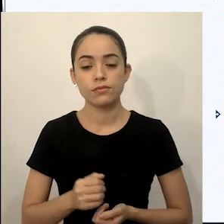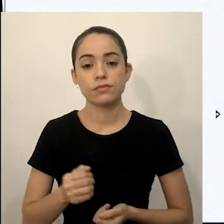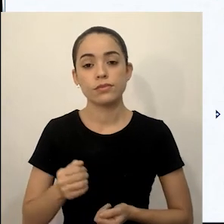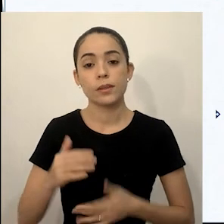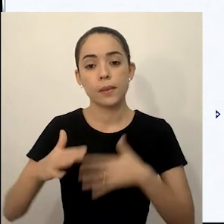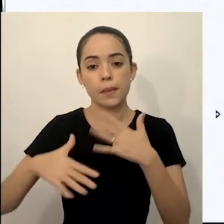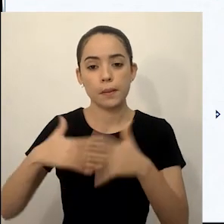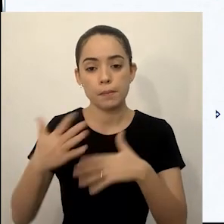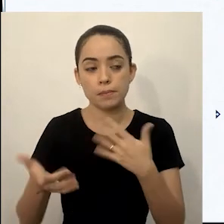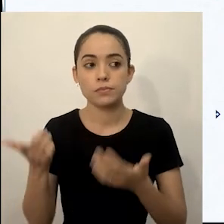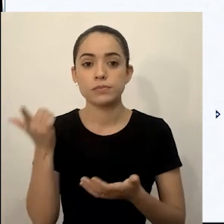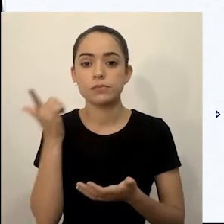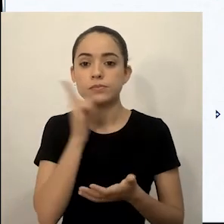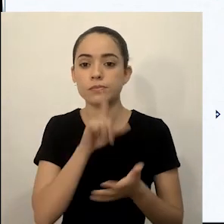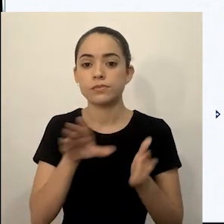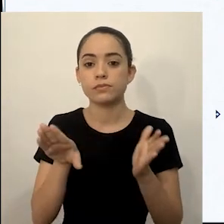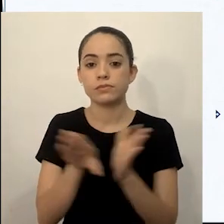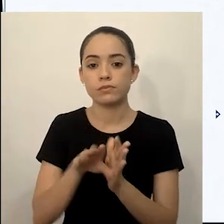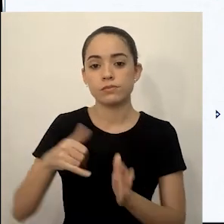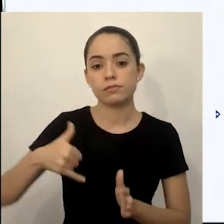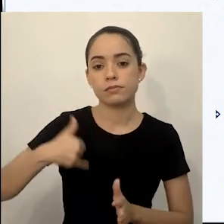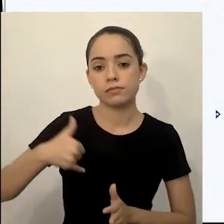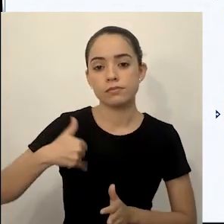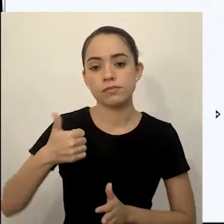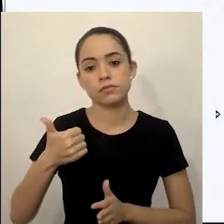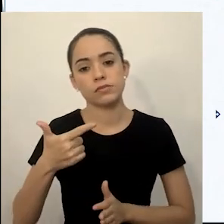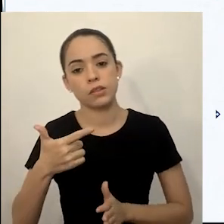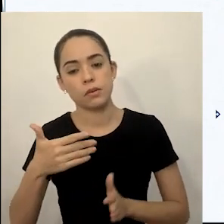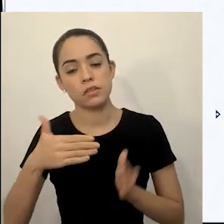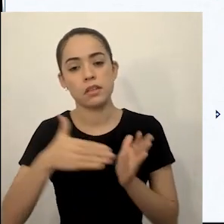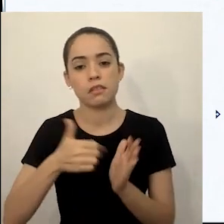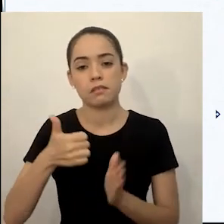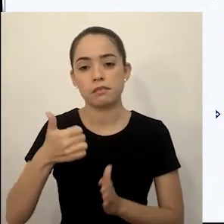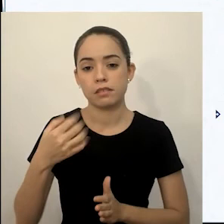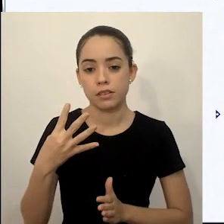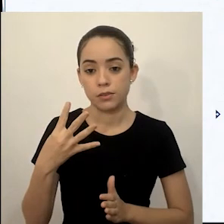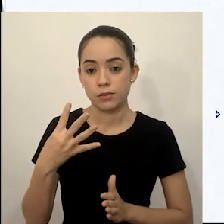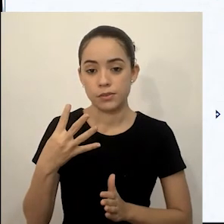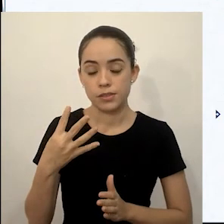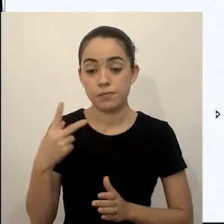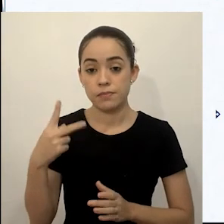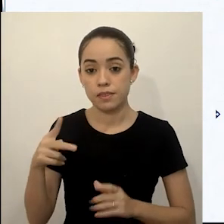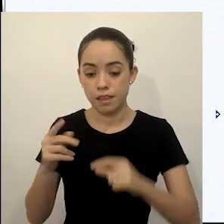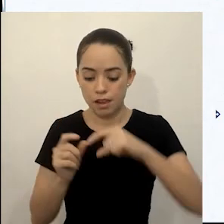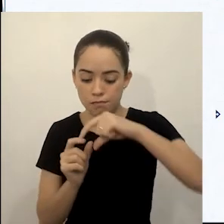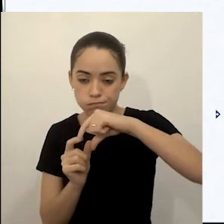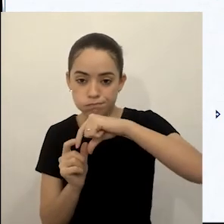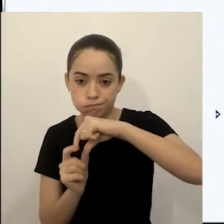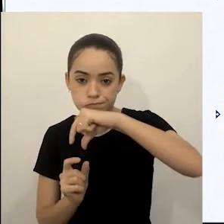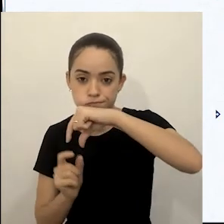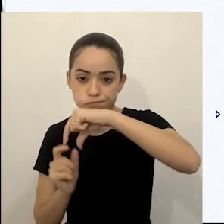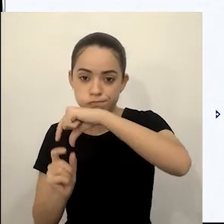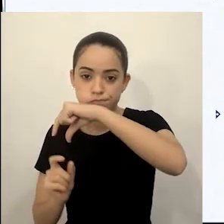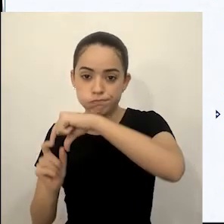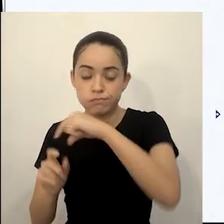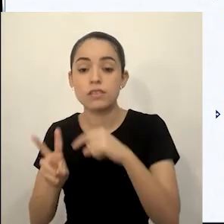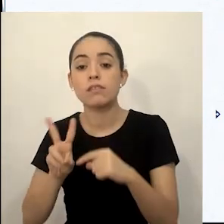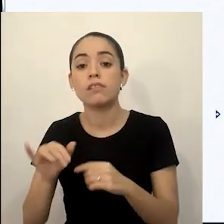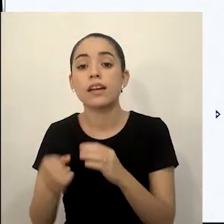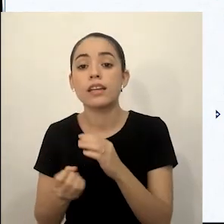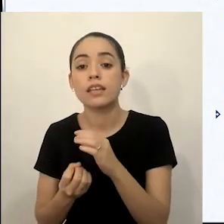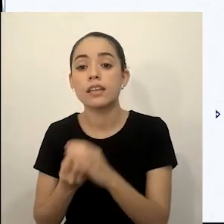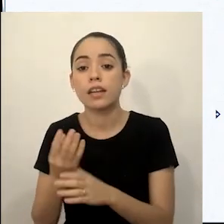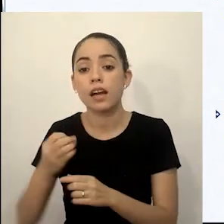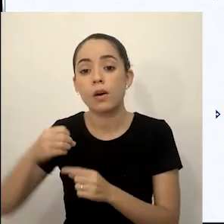Ao atingir-se a puberdade, os cordões sólidos desenvolverão luz